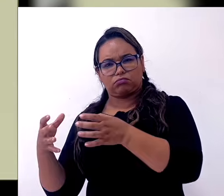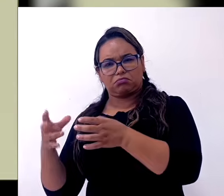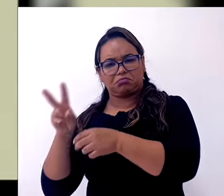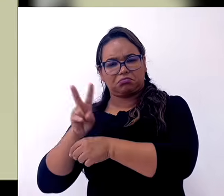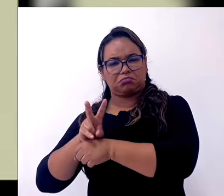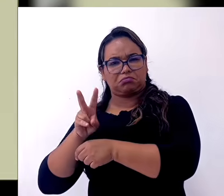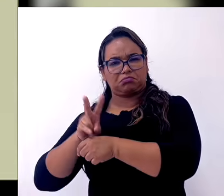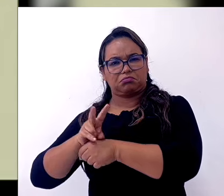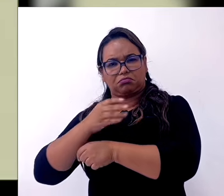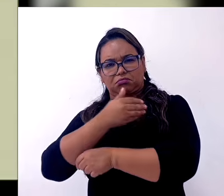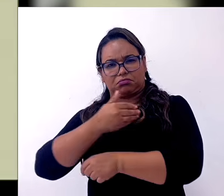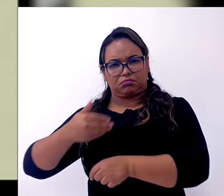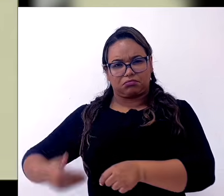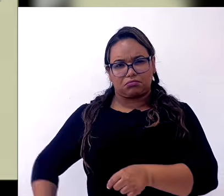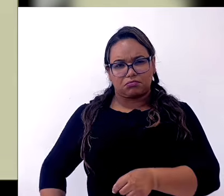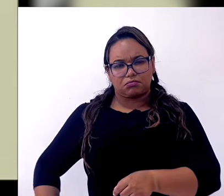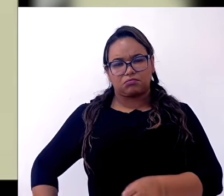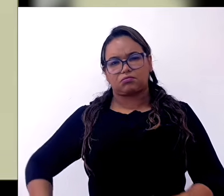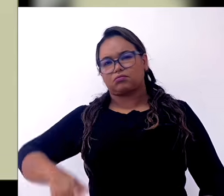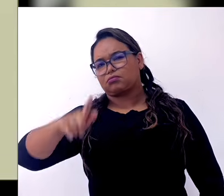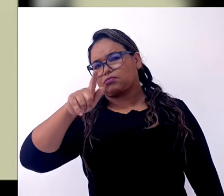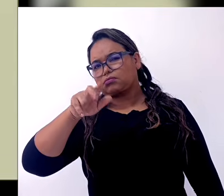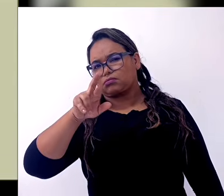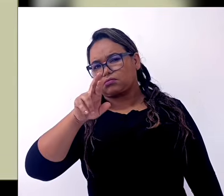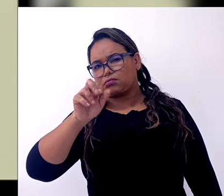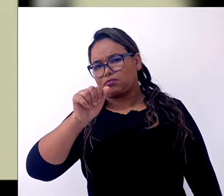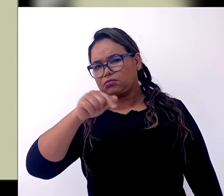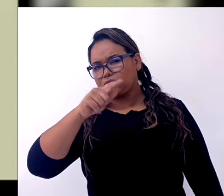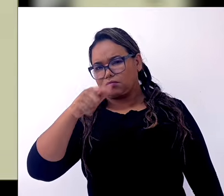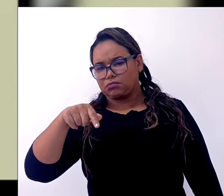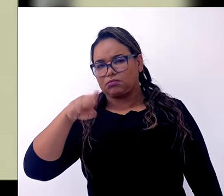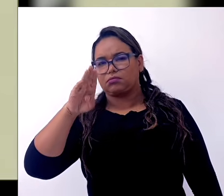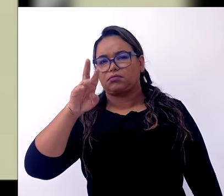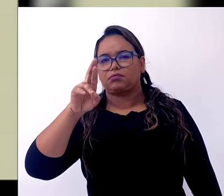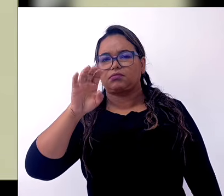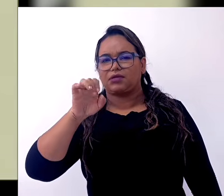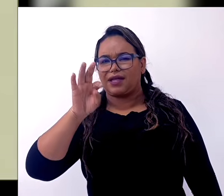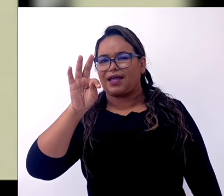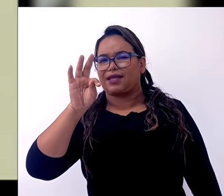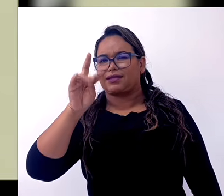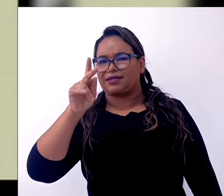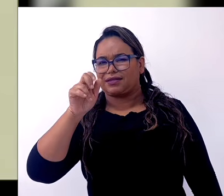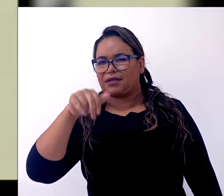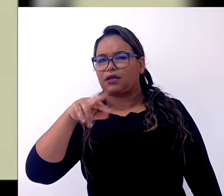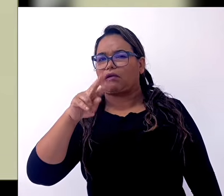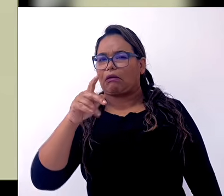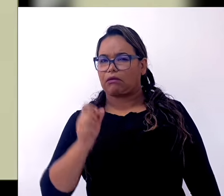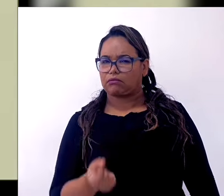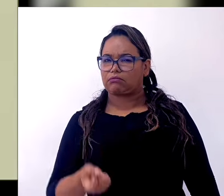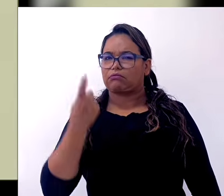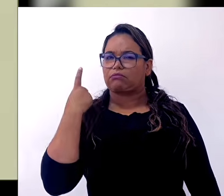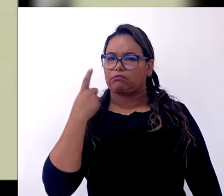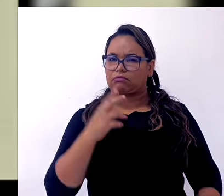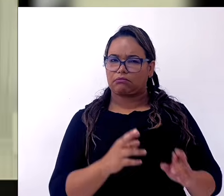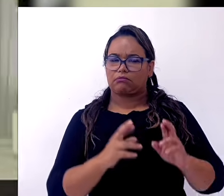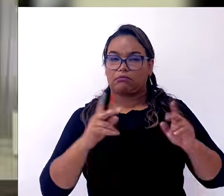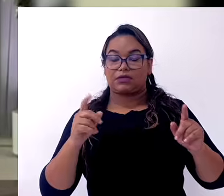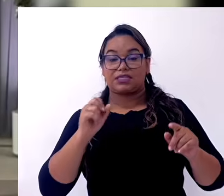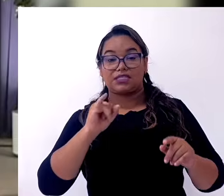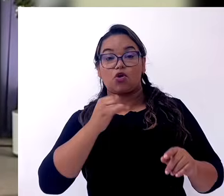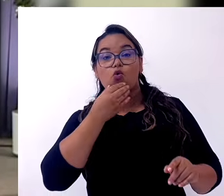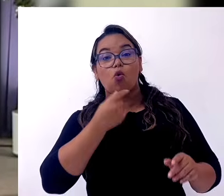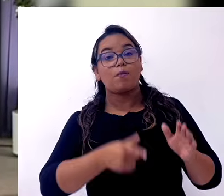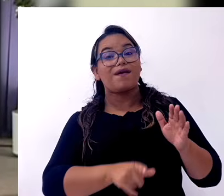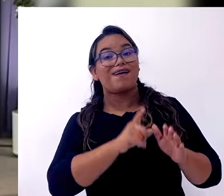Aqui está o Duque de Kent, dando o aperto de mão maçônico debaixo do escudo maçônico. Atualmente, ele é um